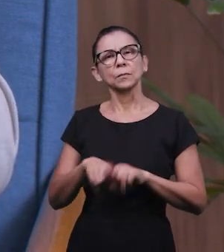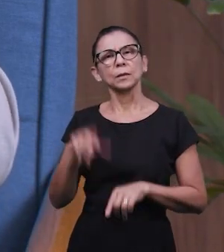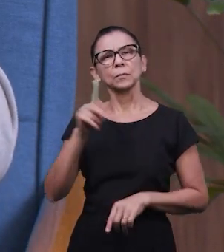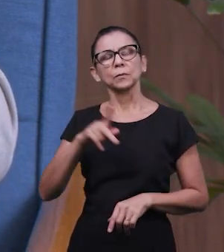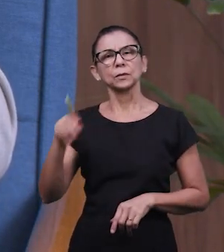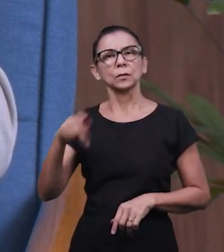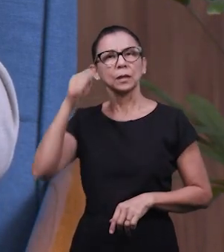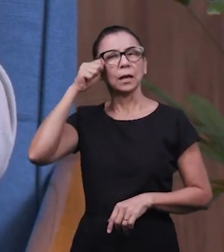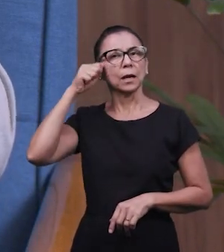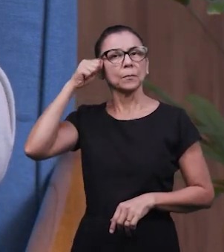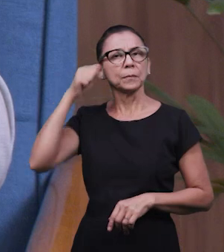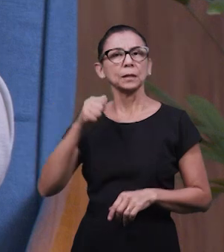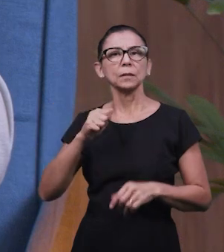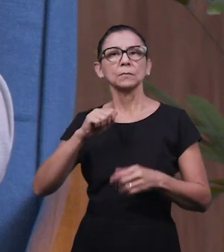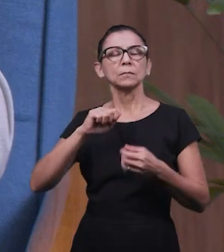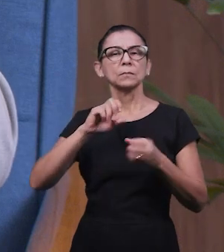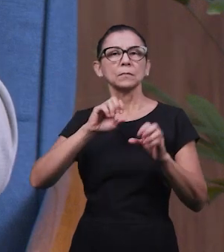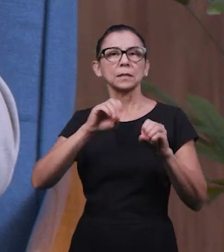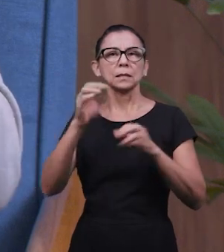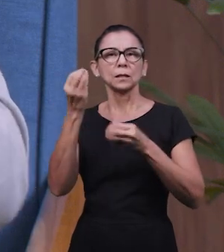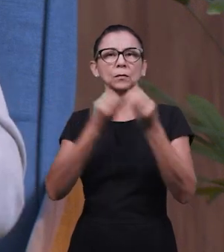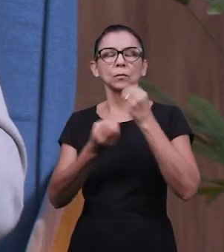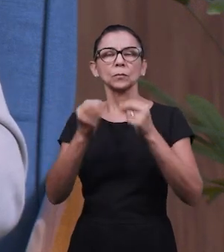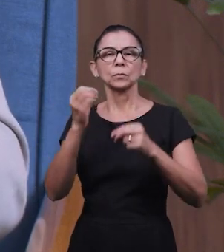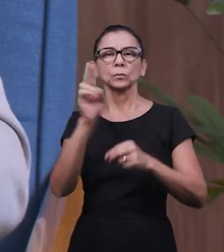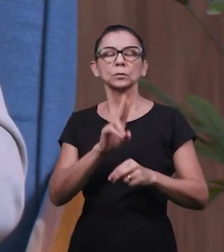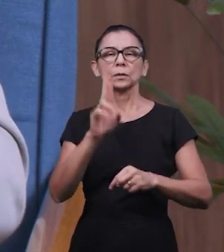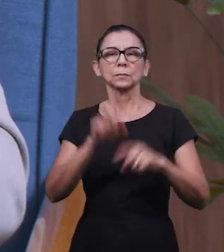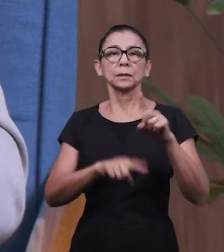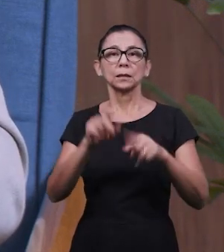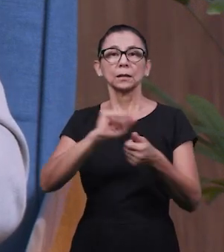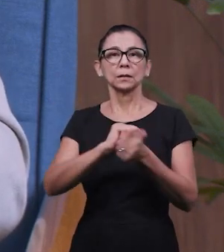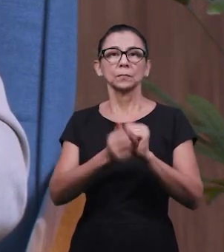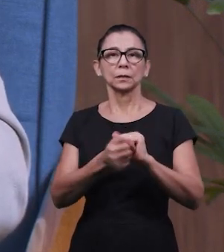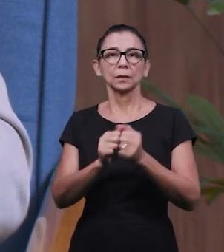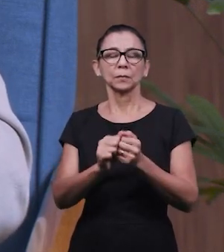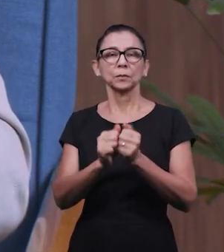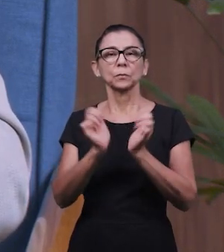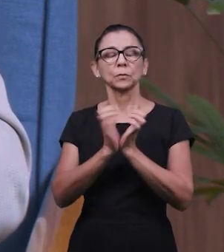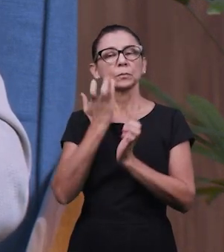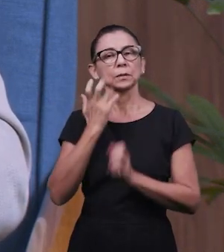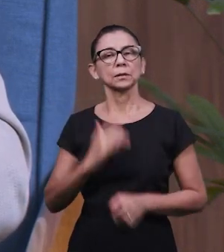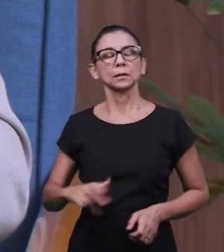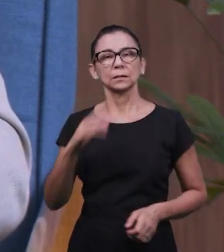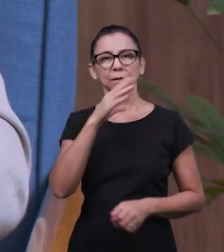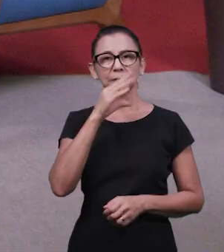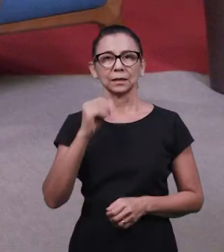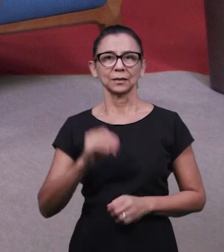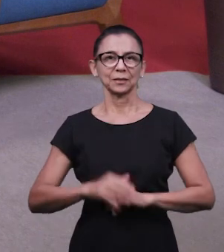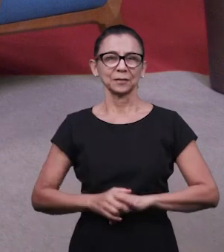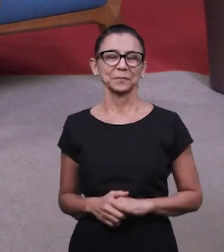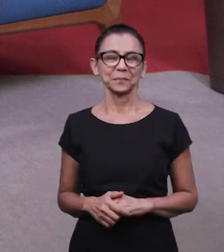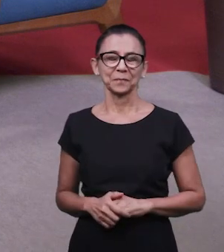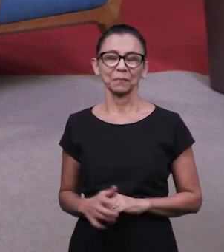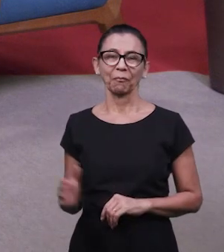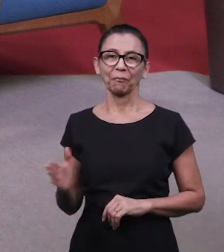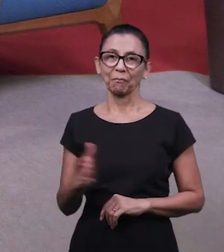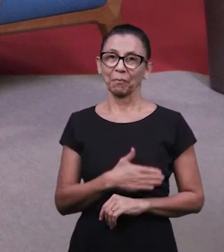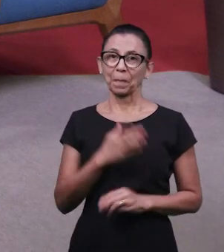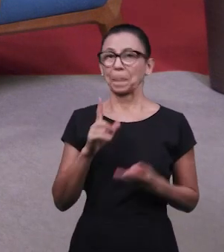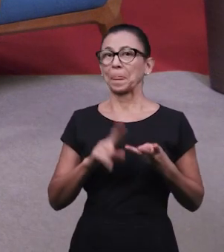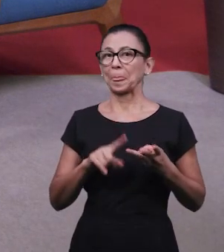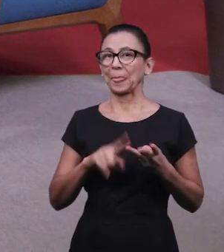de Davi e também sobre os limites do rei Salomão. Logo após, no quadro Acessibilidade, a doutora Maria Amin